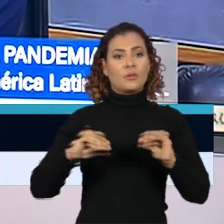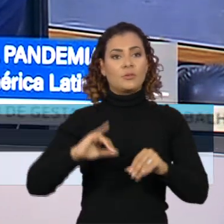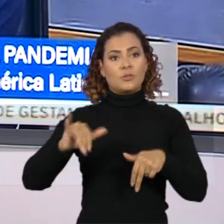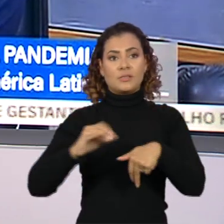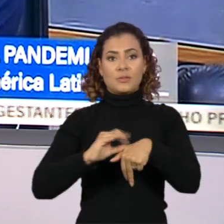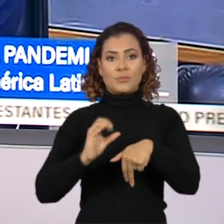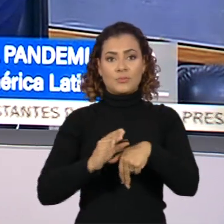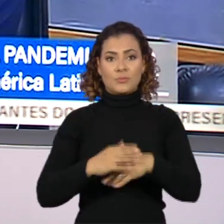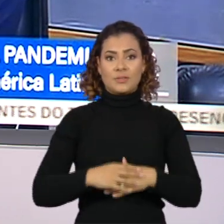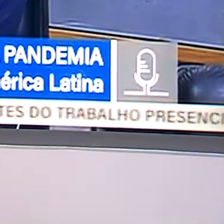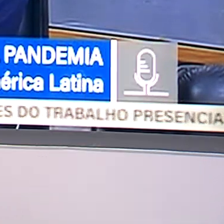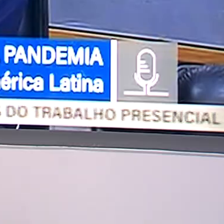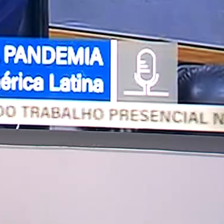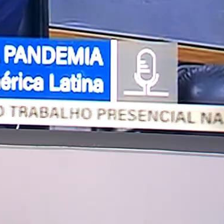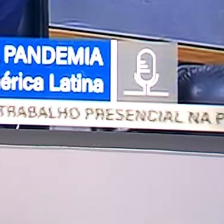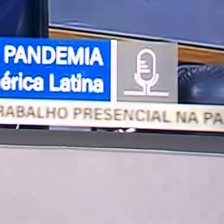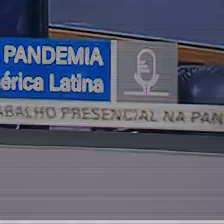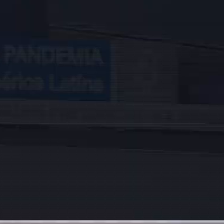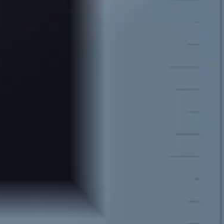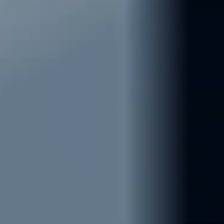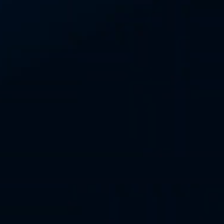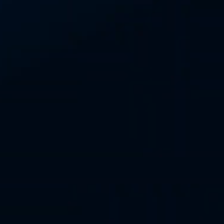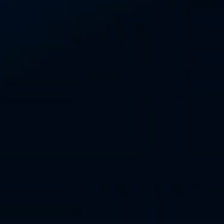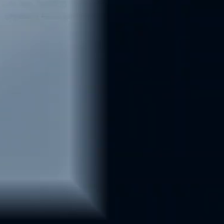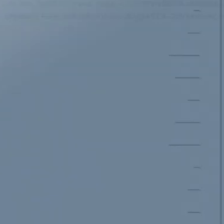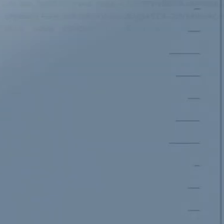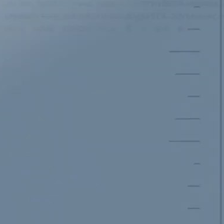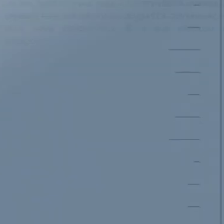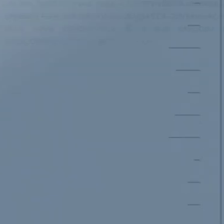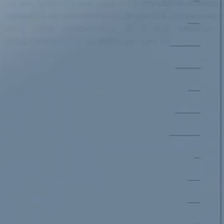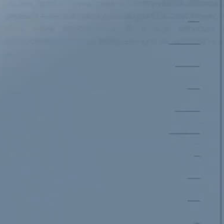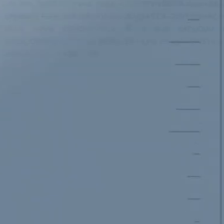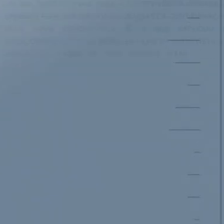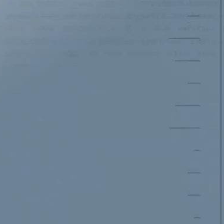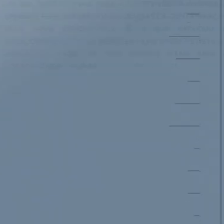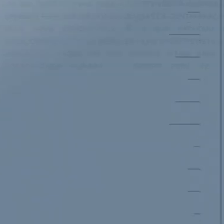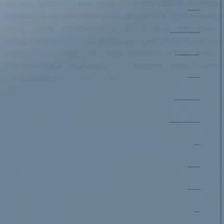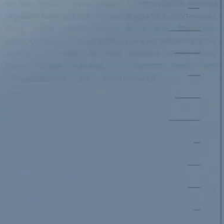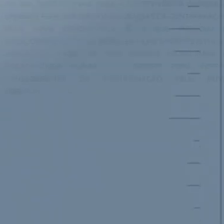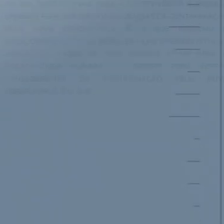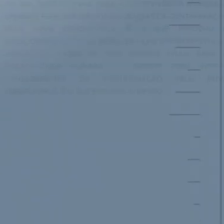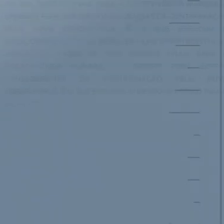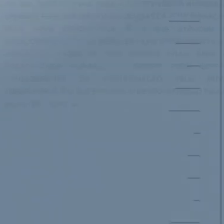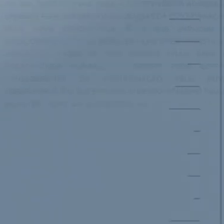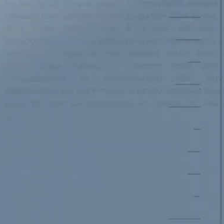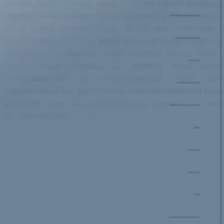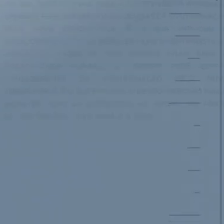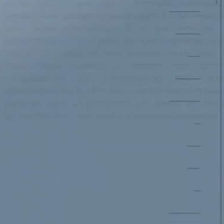Cultura.